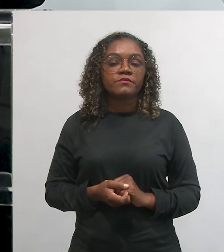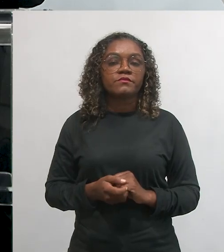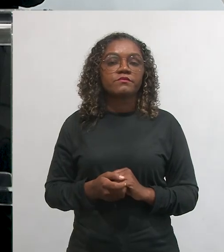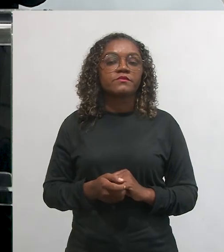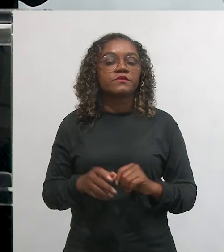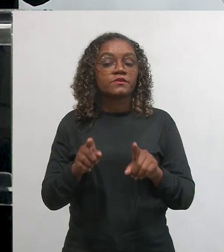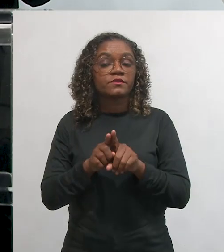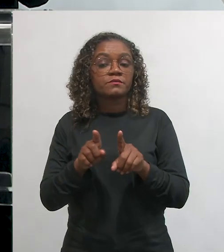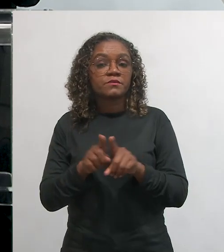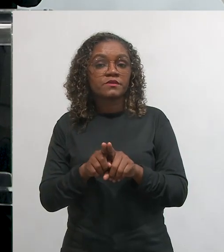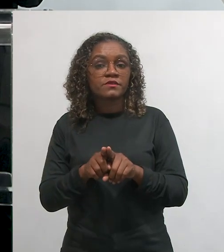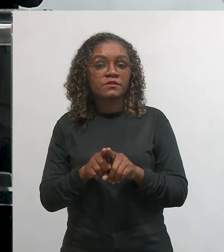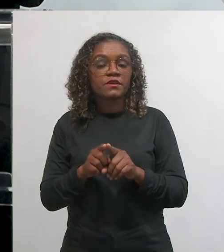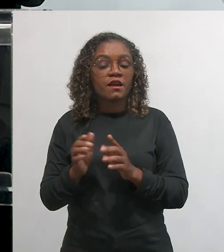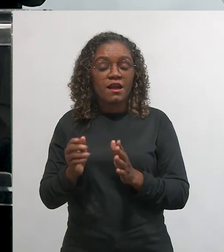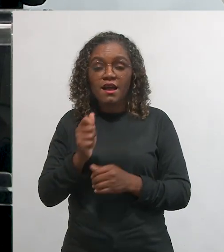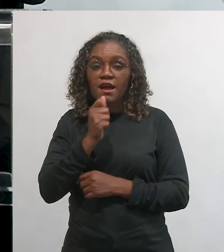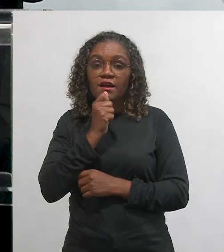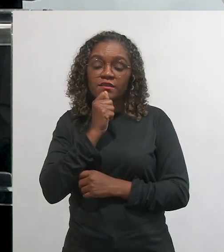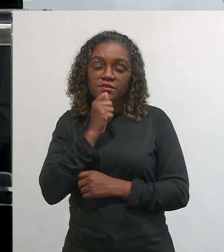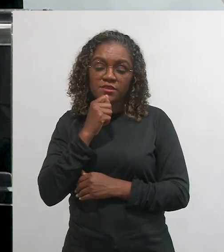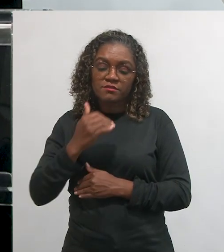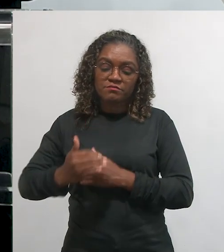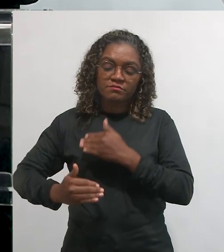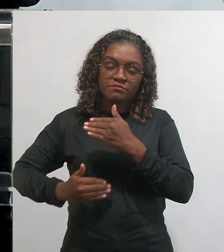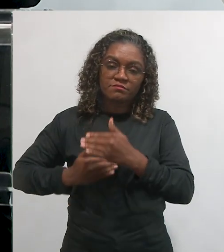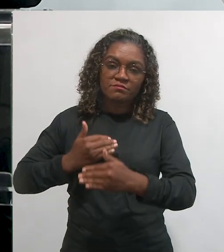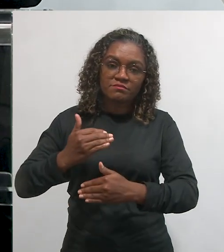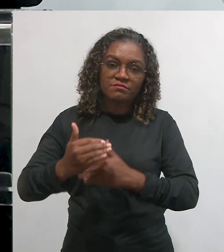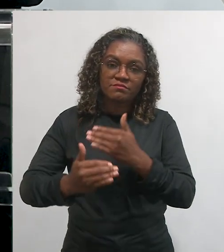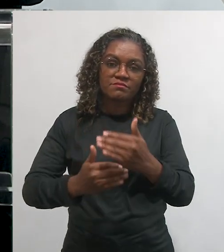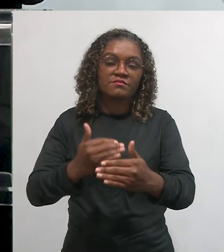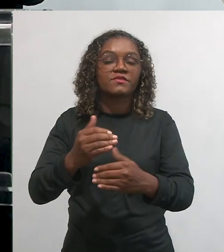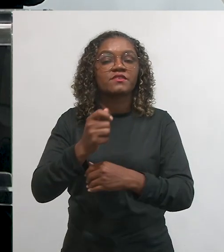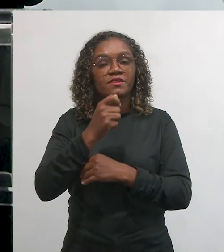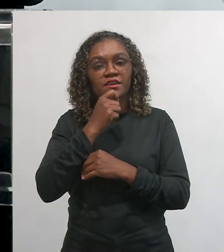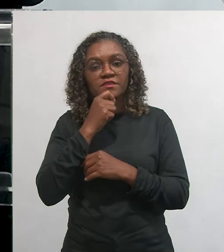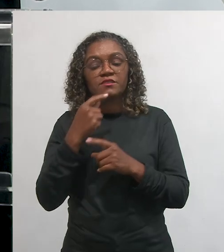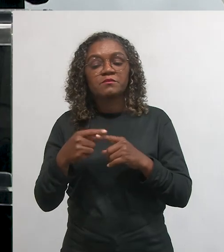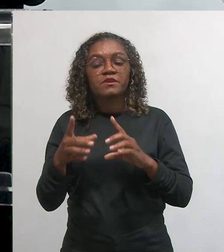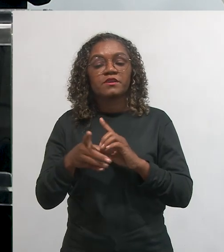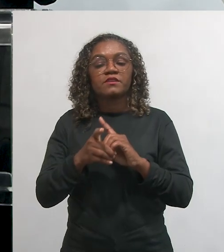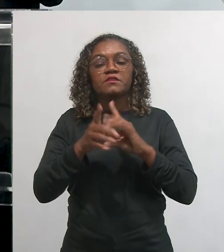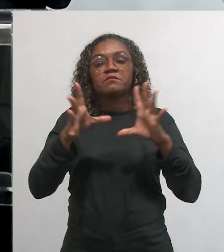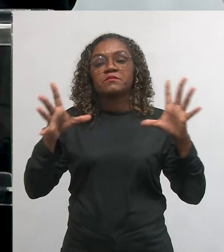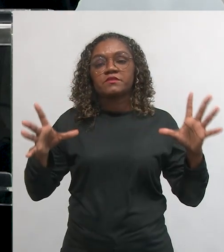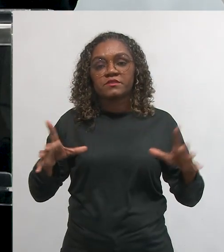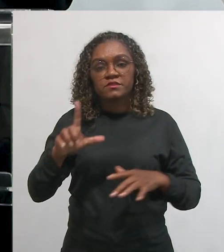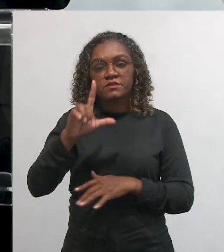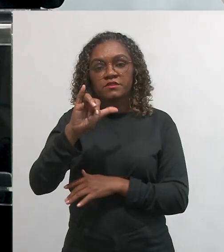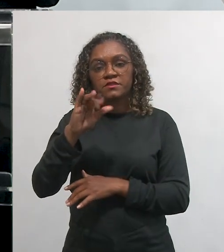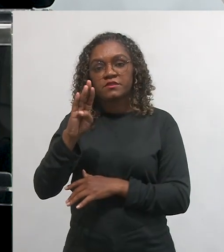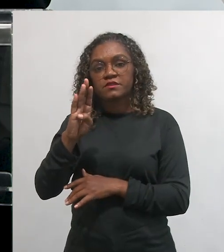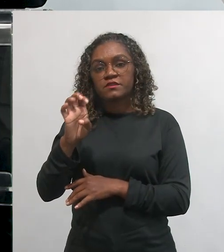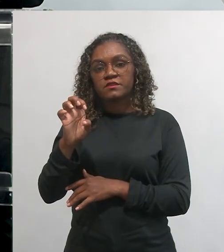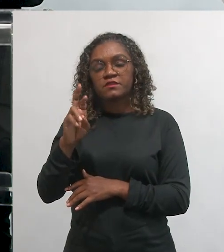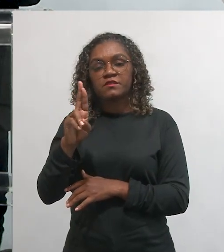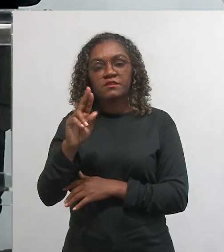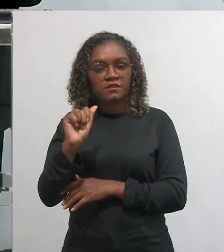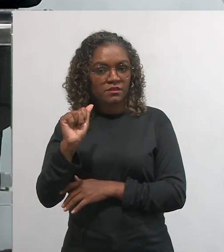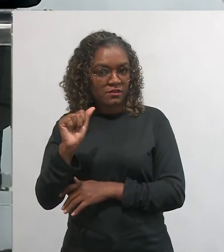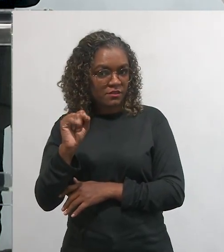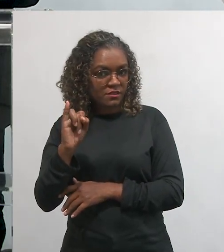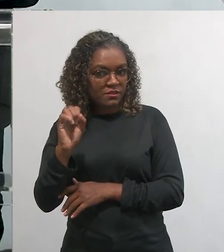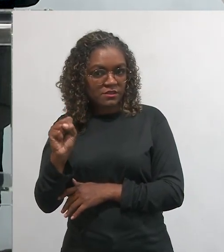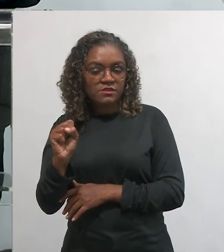E, de outra feita, estamos no meio do caminho, porque ainda não tem, para nós, das democracias liberais,